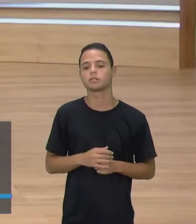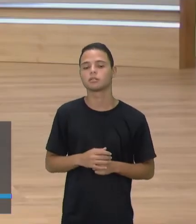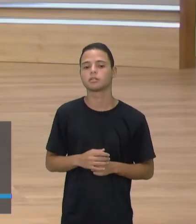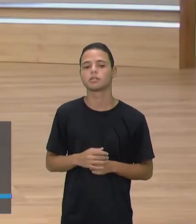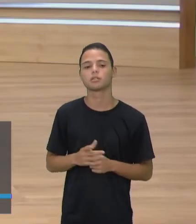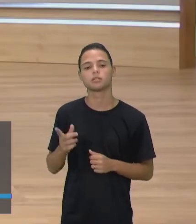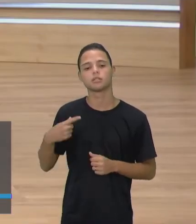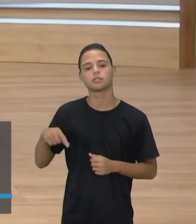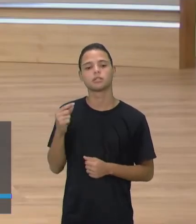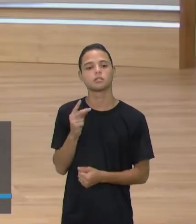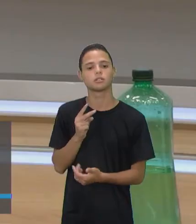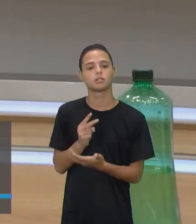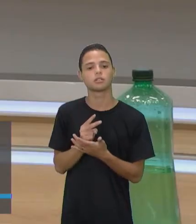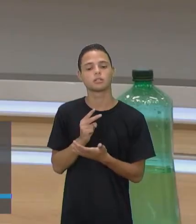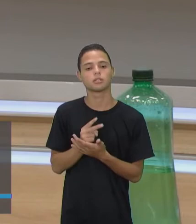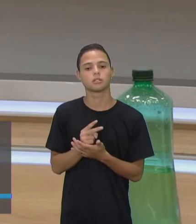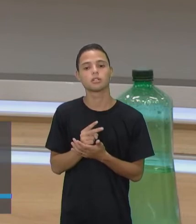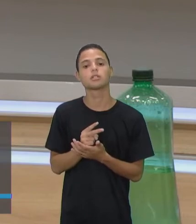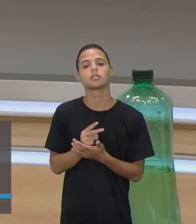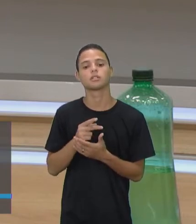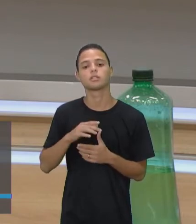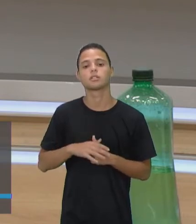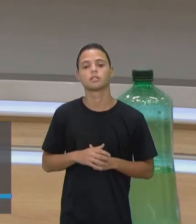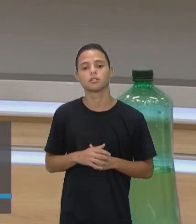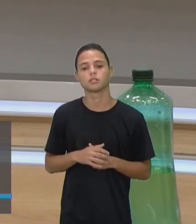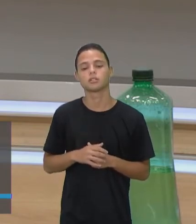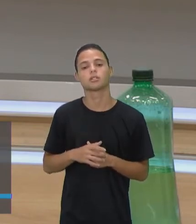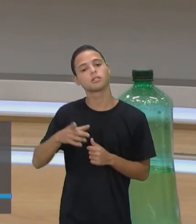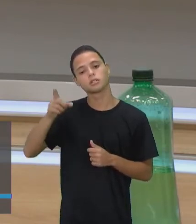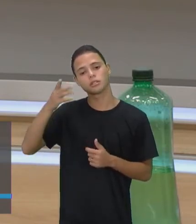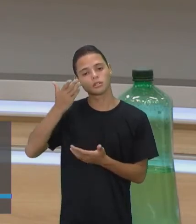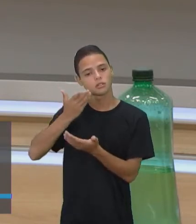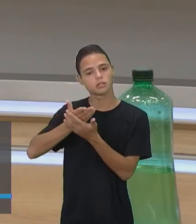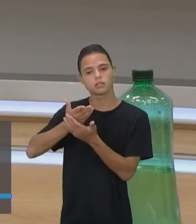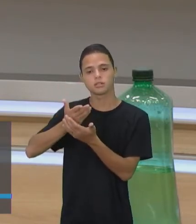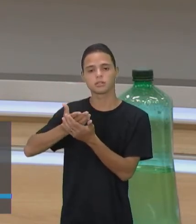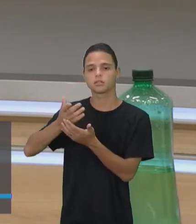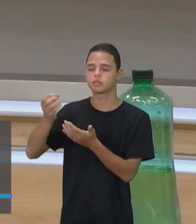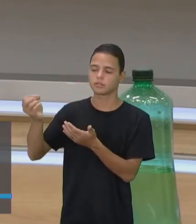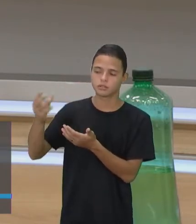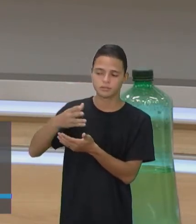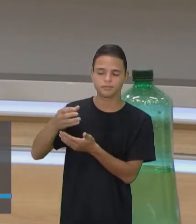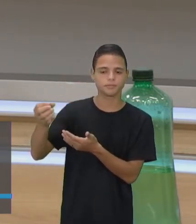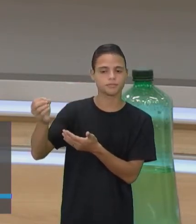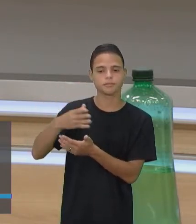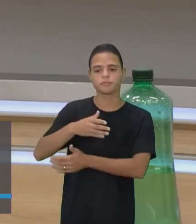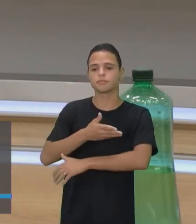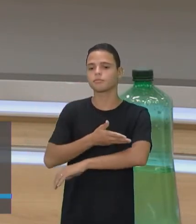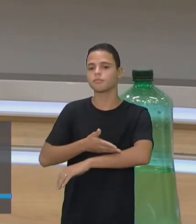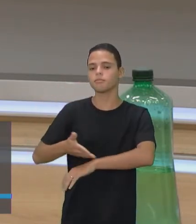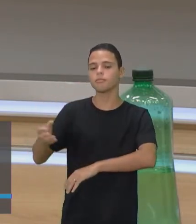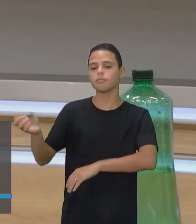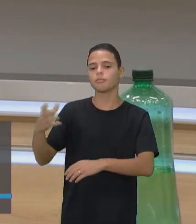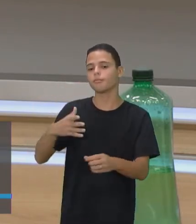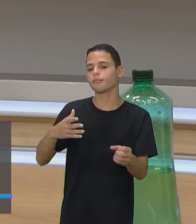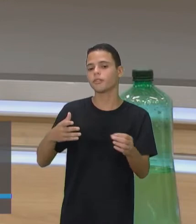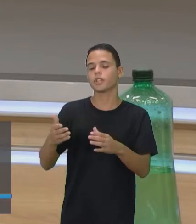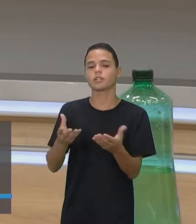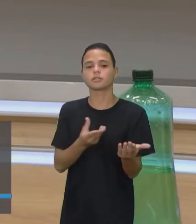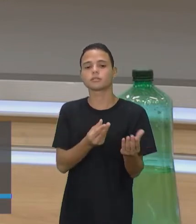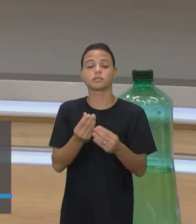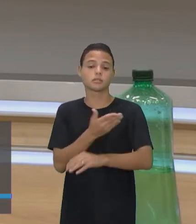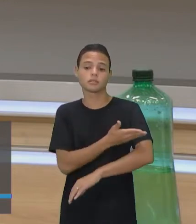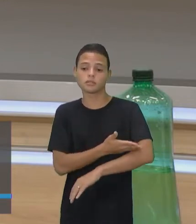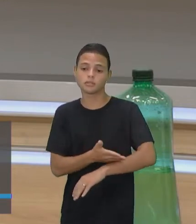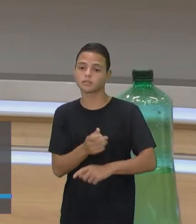legal desse componente, é que a gente sempre, toda aula, vai falando de algum hábito novo. Nunca é tantos hábitos, tantas coisas que a